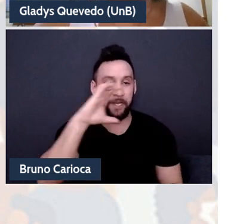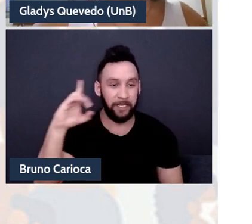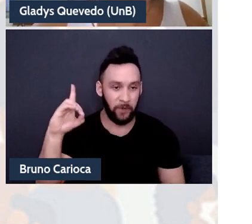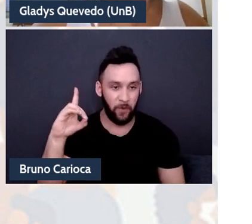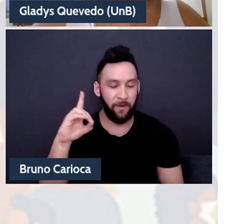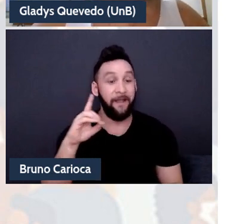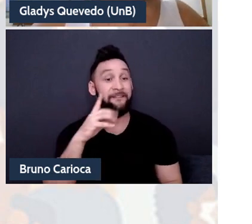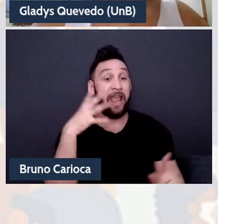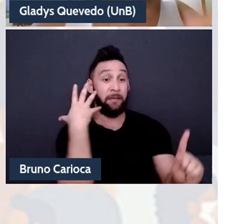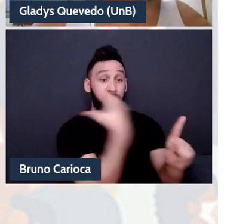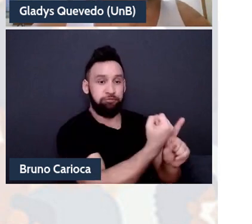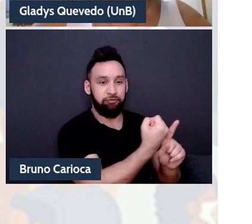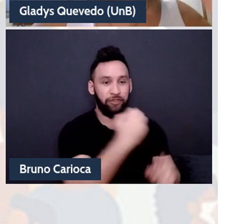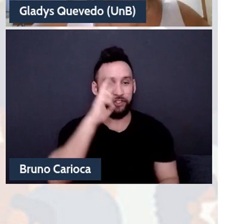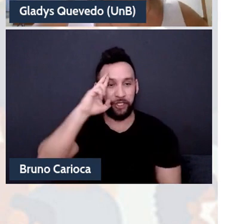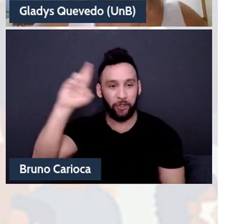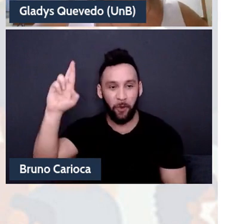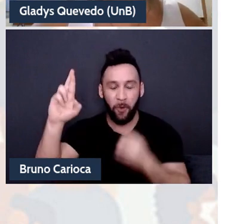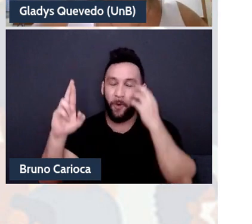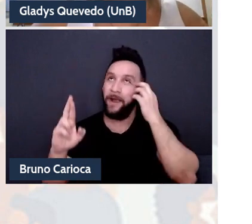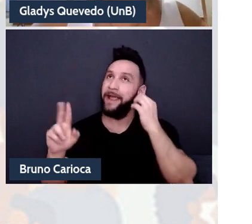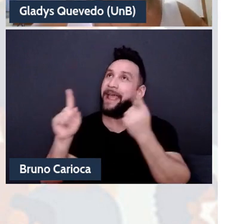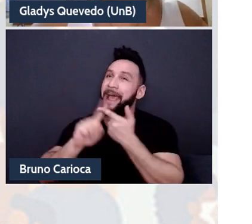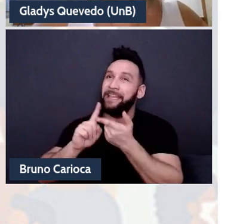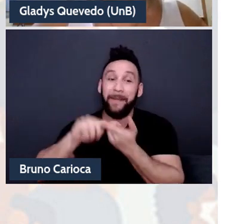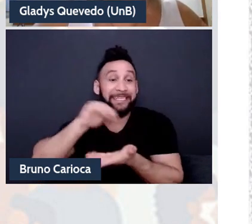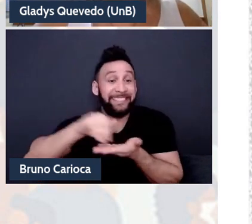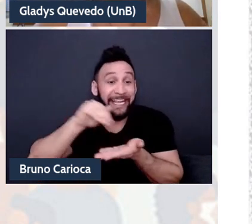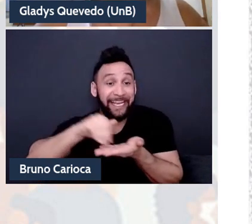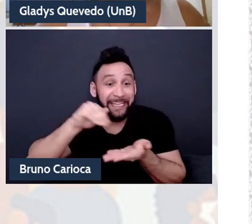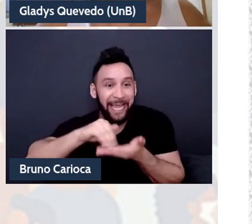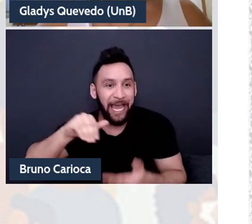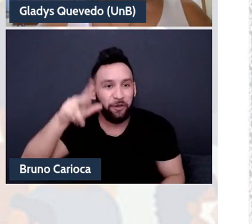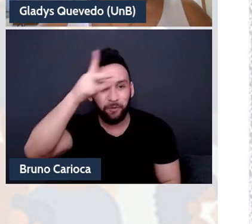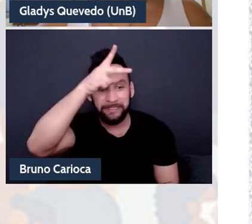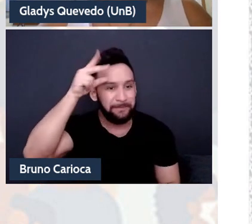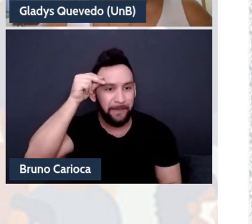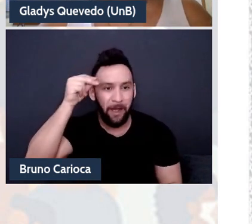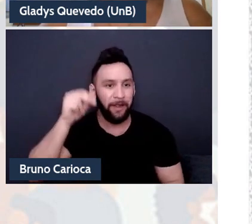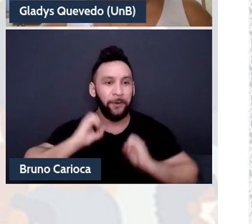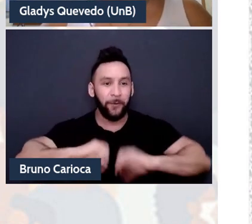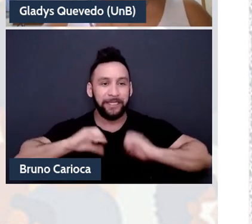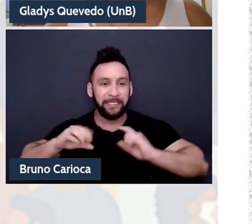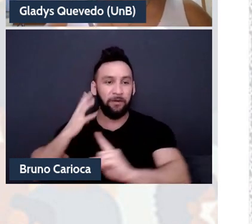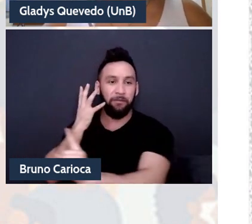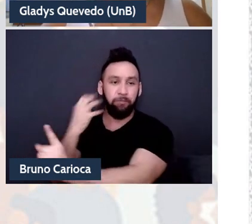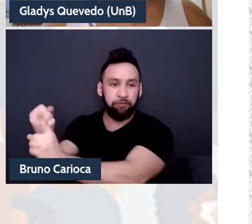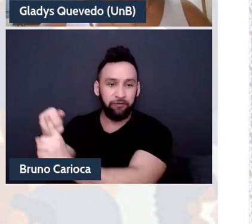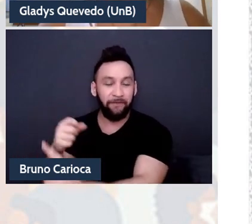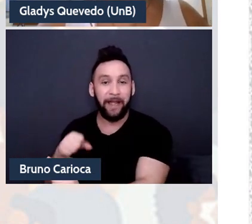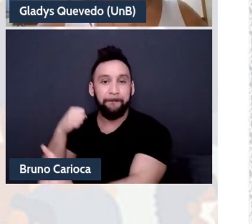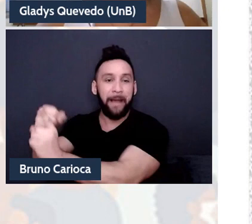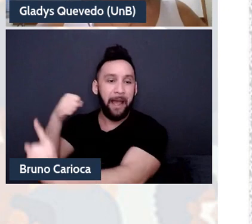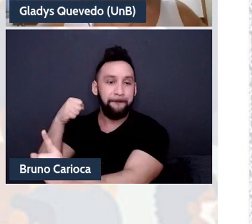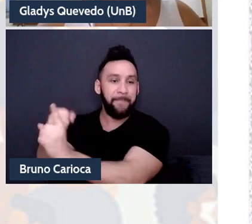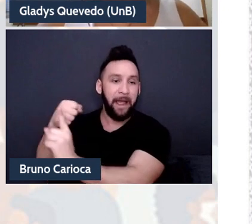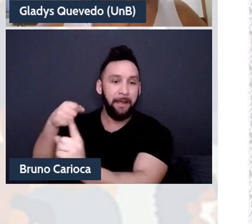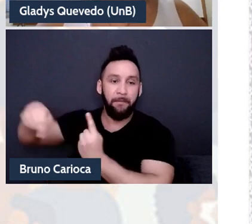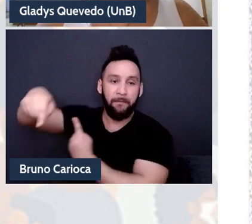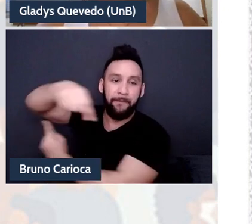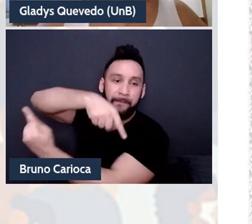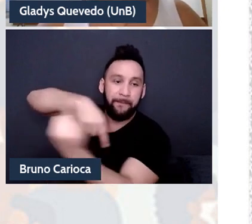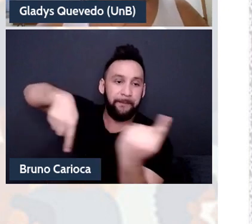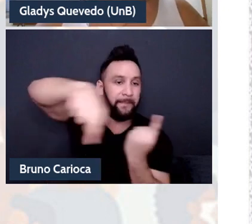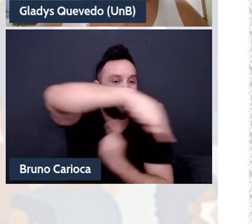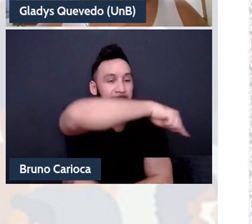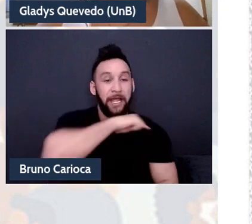educacionais estaduais e por aí, né, aí por diante. Né? Bom, a preocupação mais